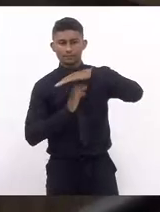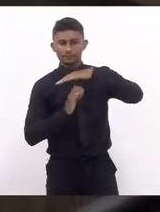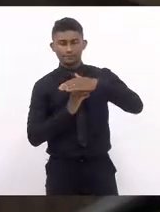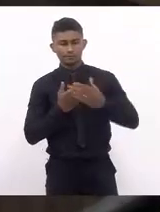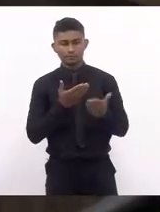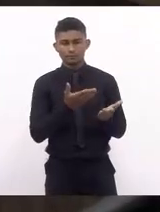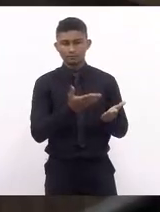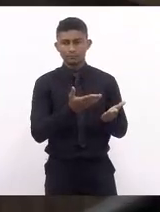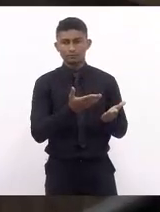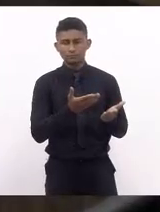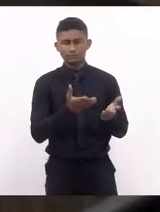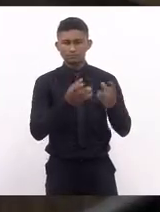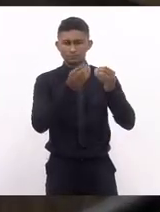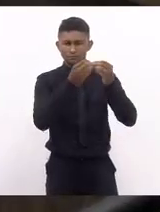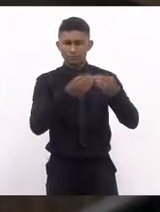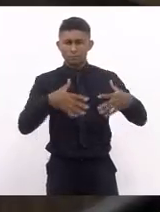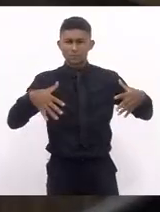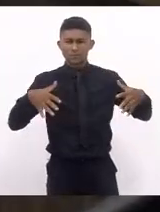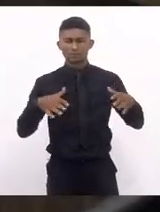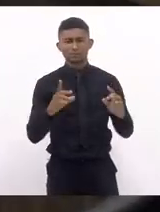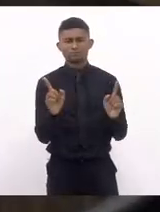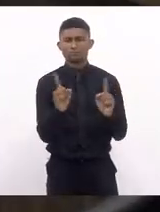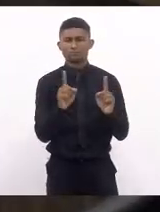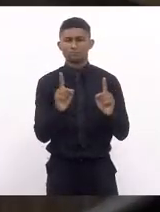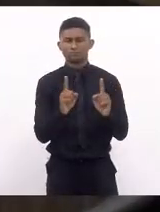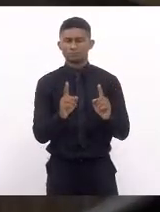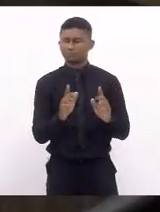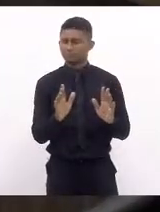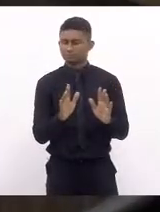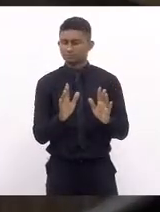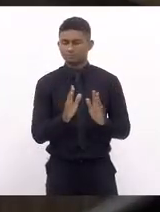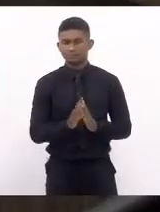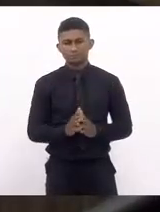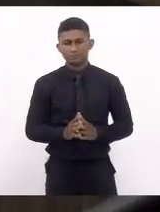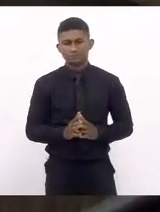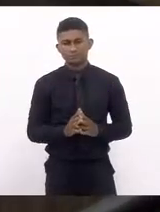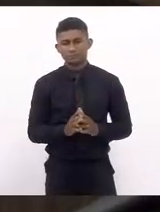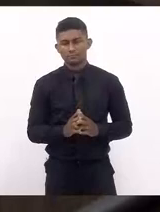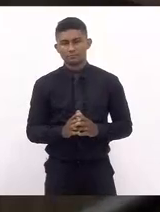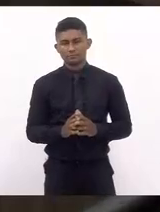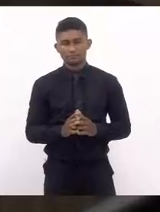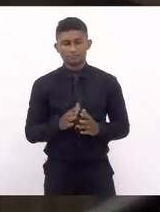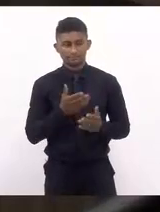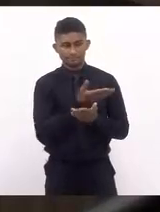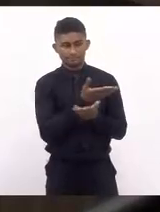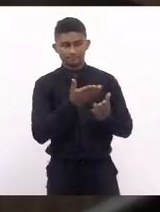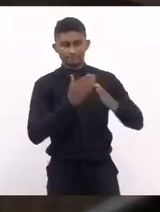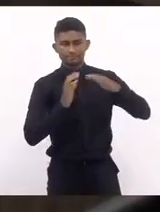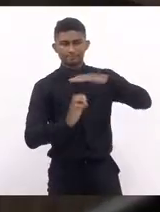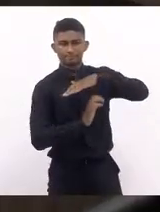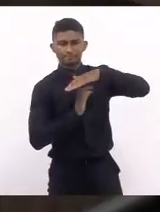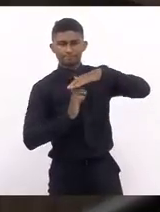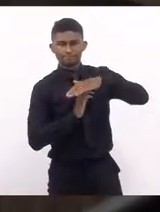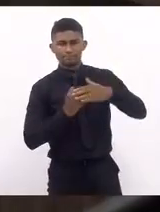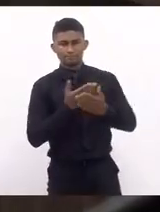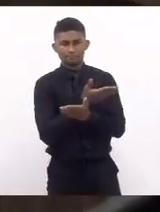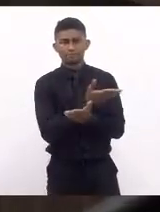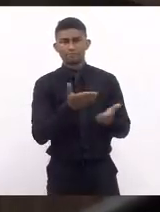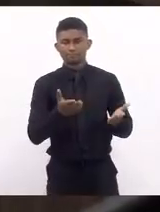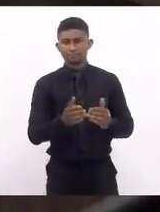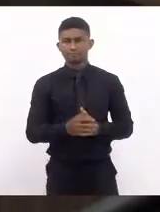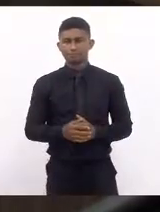que não vinha dando prejuízo muito pelo contrário uma empresa que era